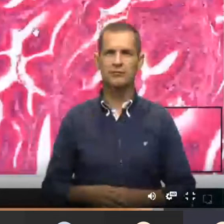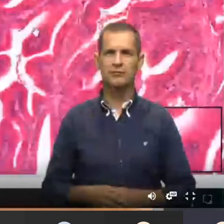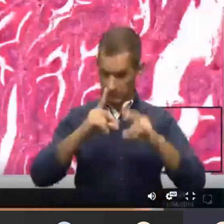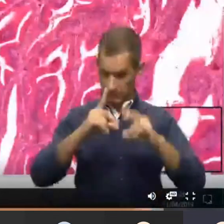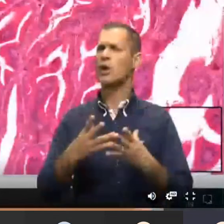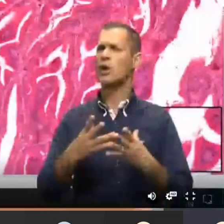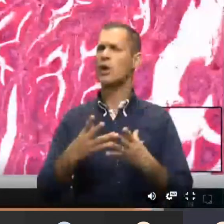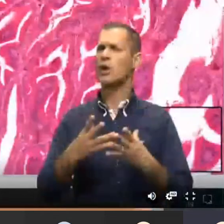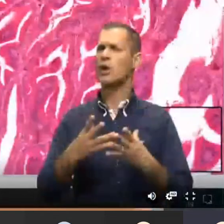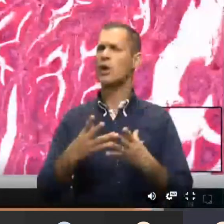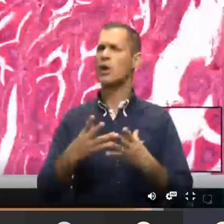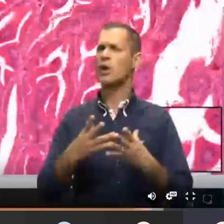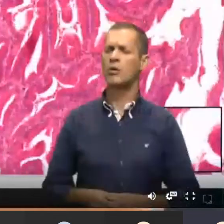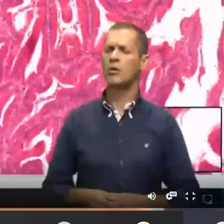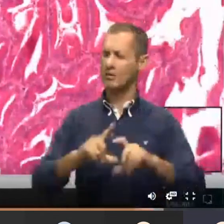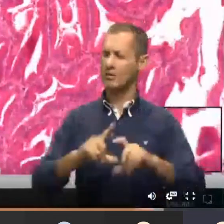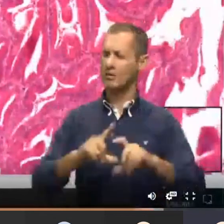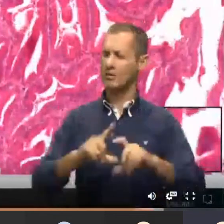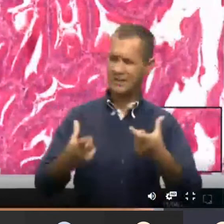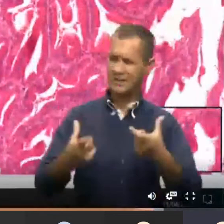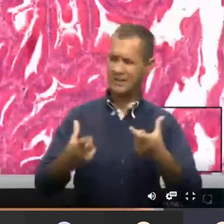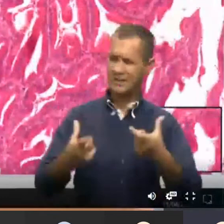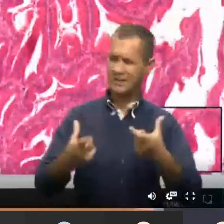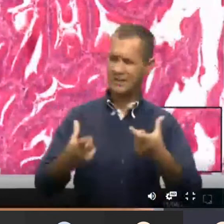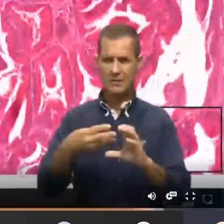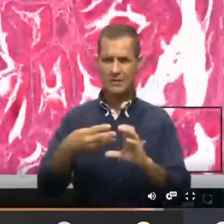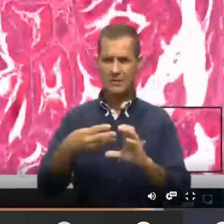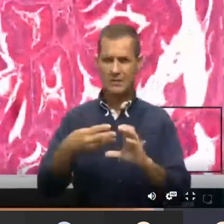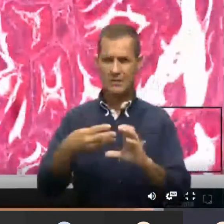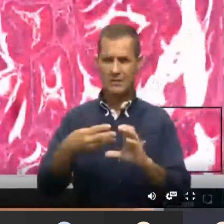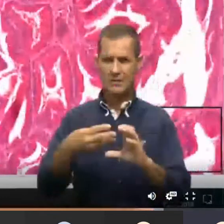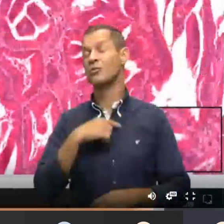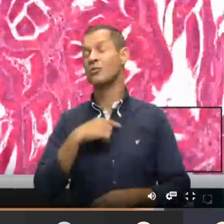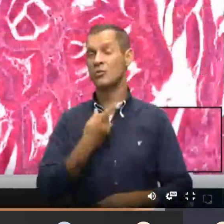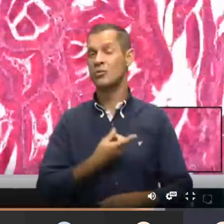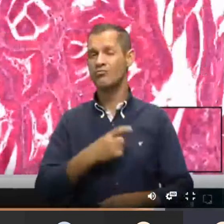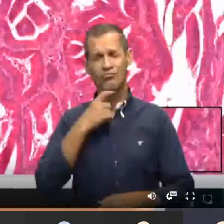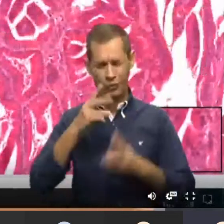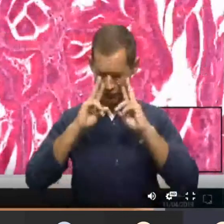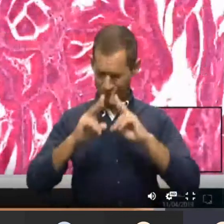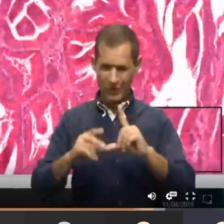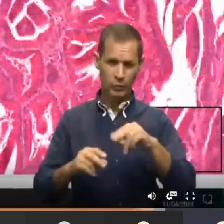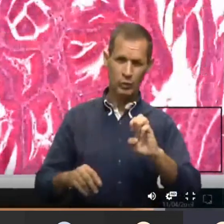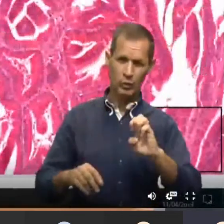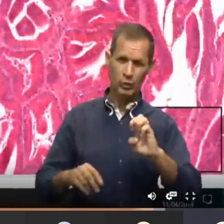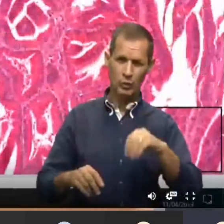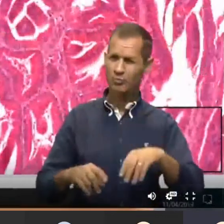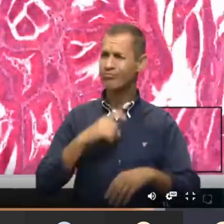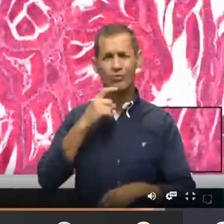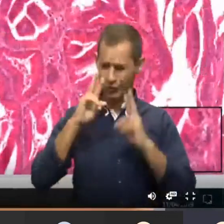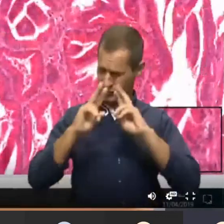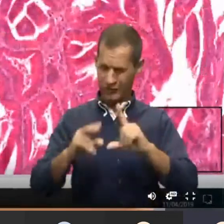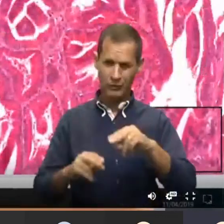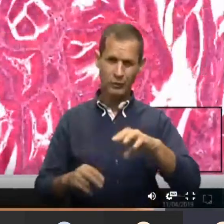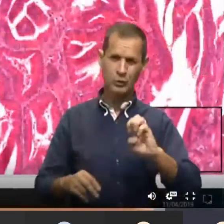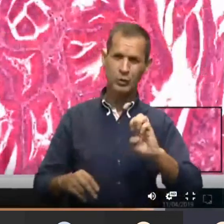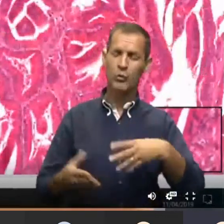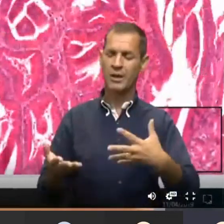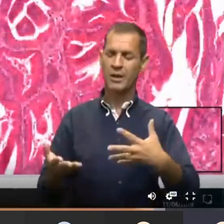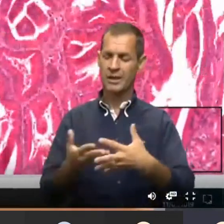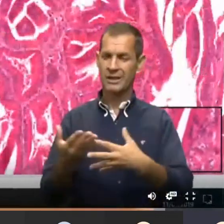Veja que existe muito mais, uma quantidade muito maior de célula. Mal a gente consegue ver o lúmen, olha aqui, ó, mal a gente consegue ver o